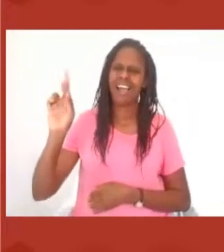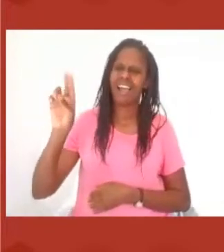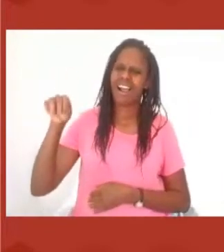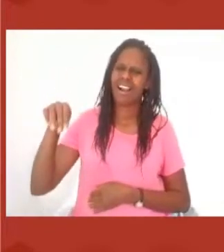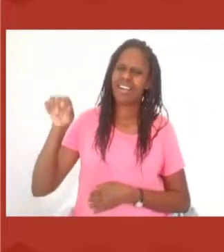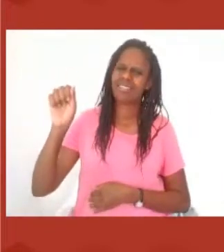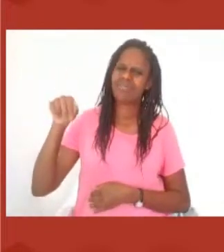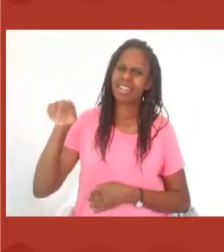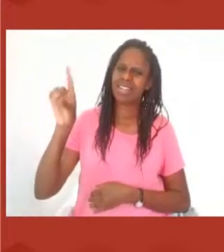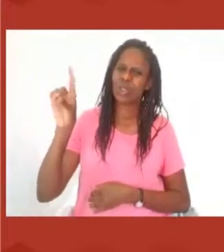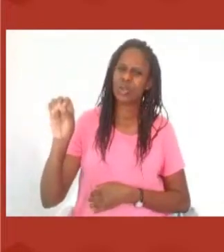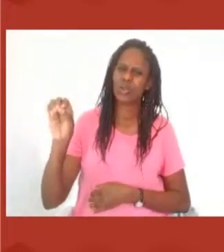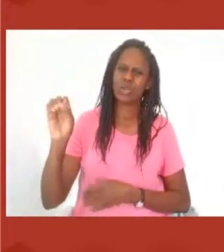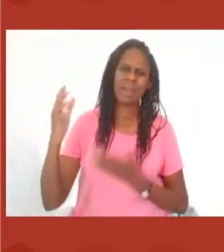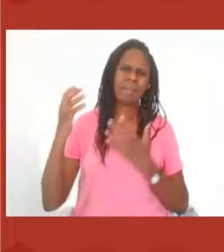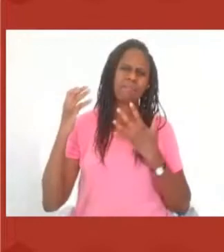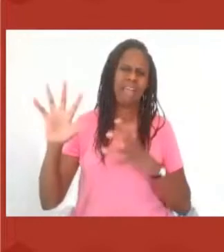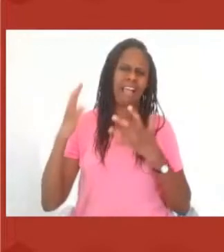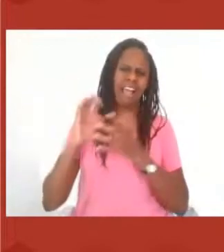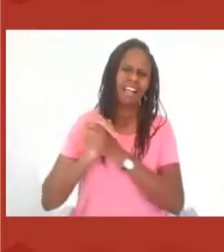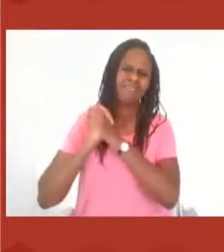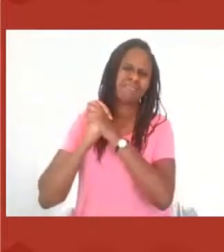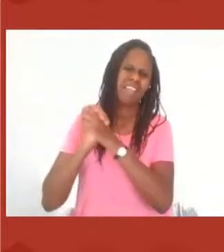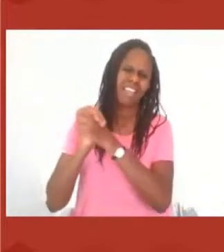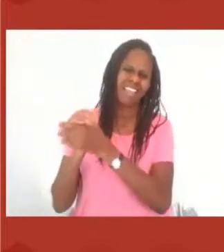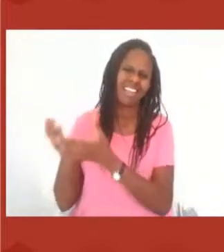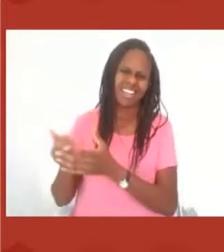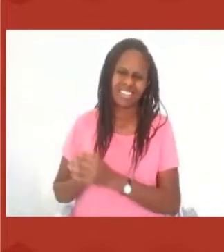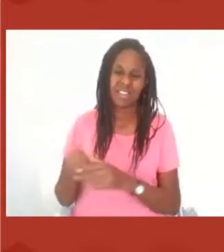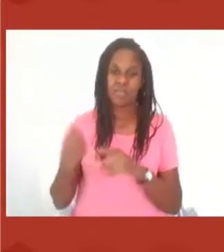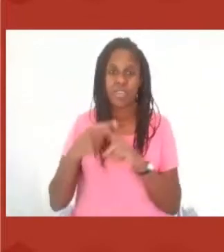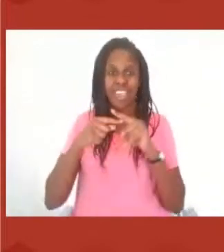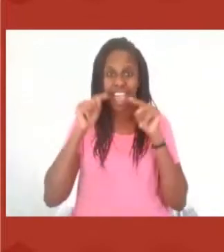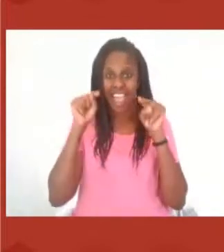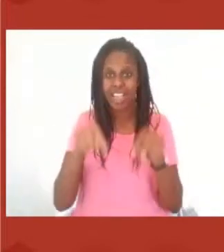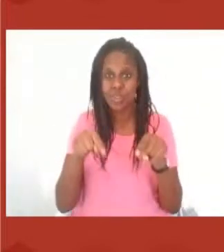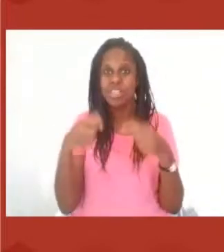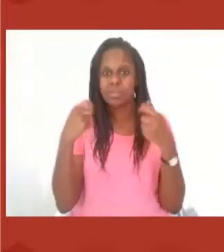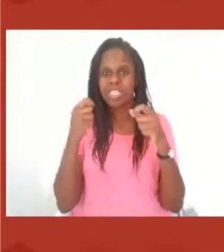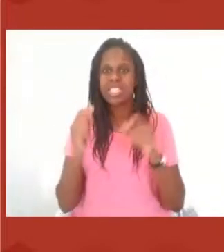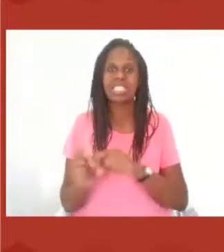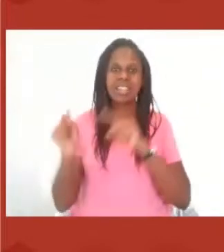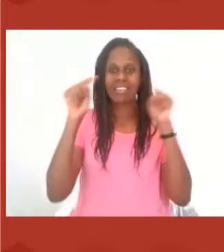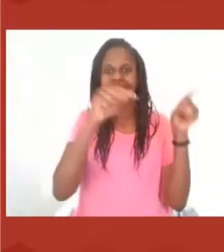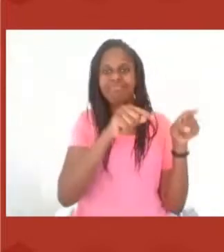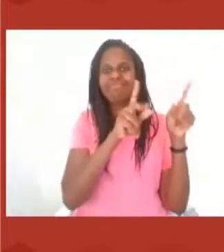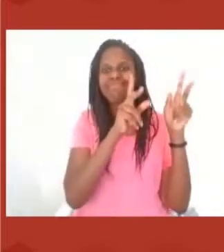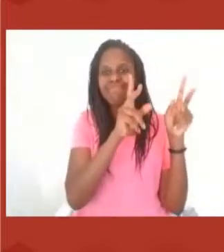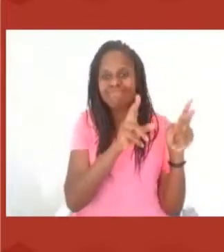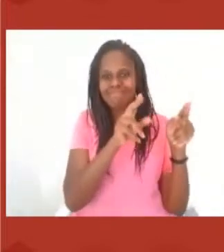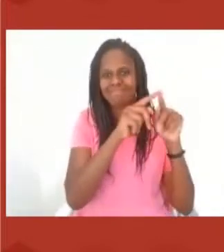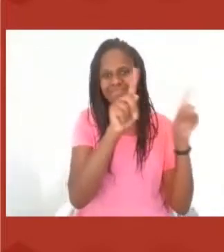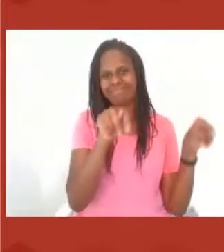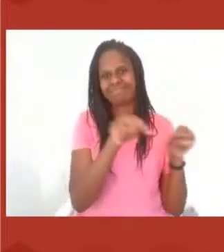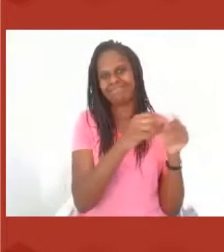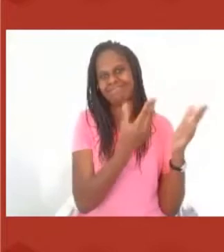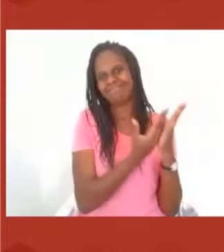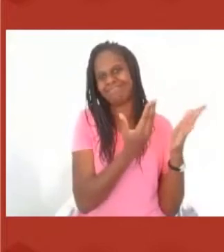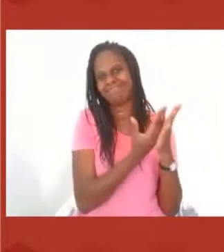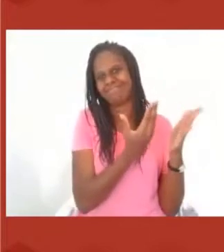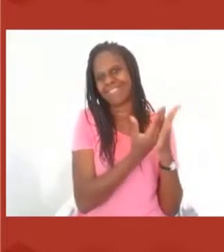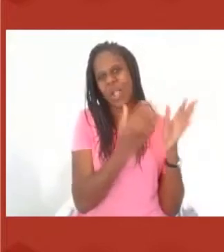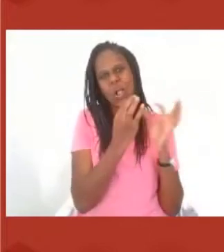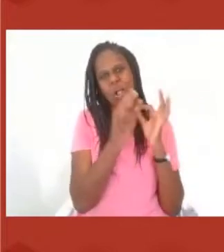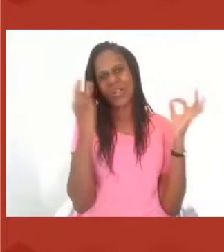é esse clima que a gente precisa transmitir para a sala de aula, transportar para a sala de aula. Então, e parabéns estão todos vocês, ótimo, pessoal.